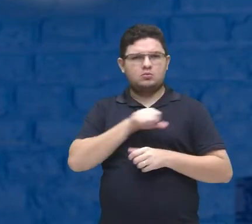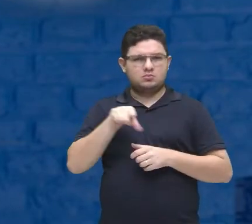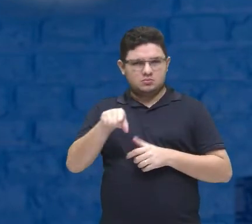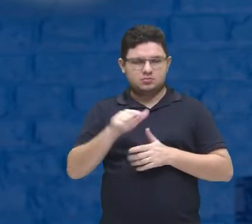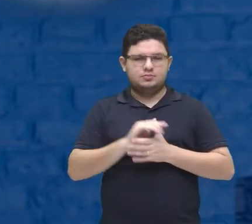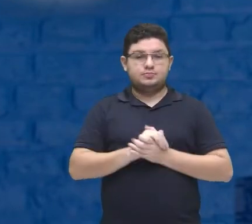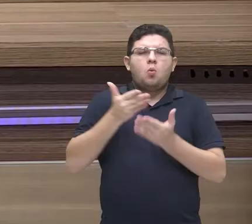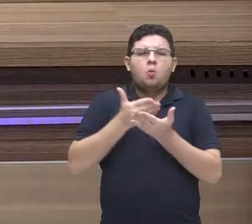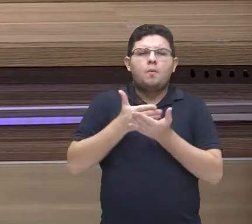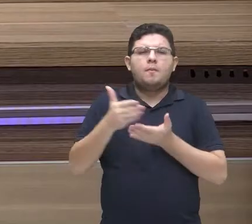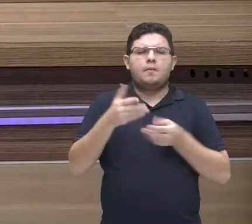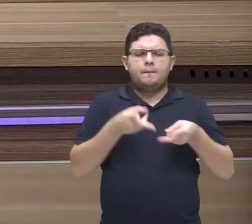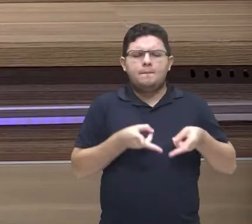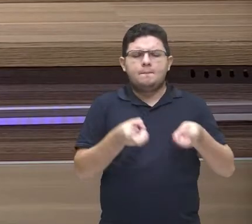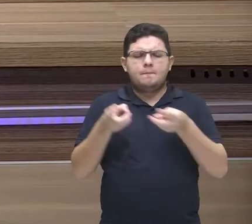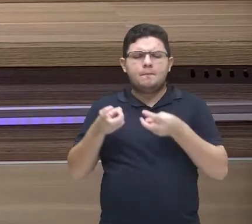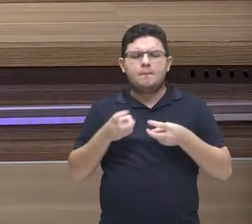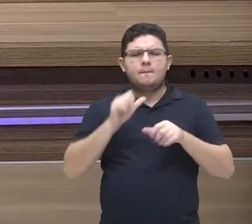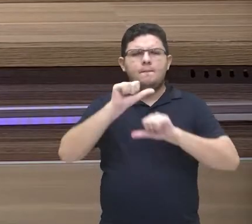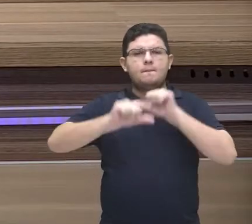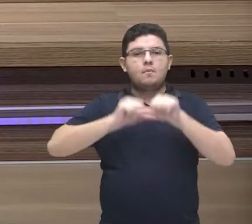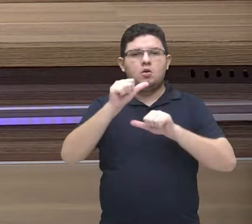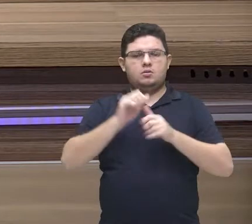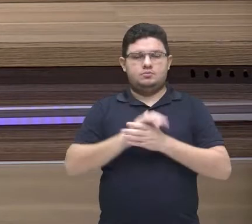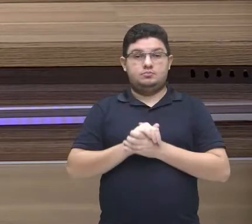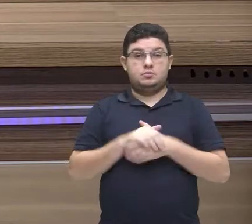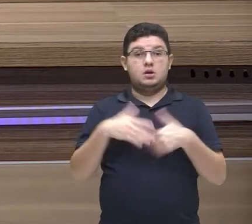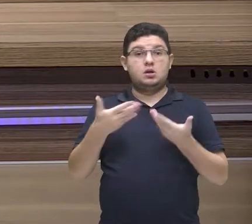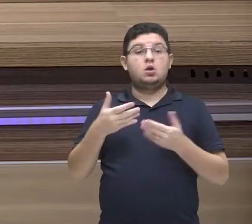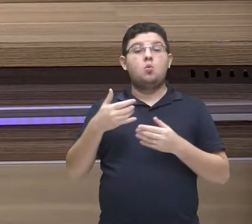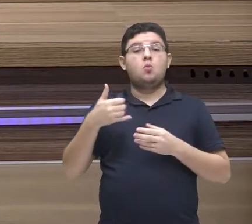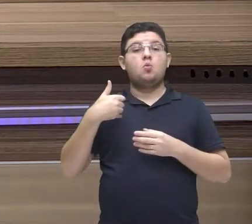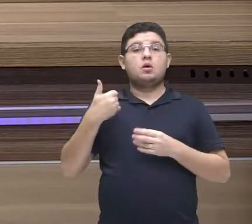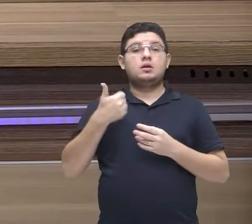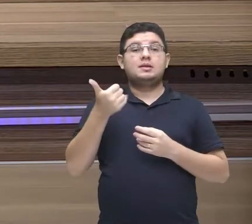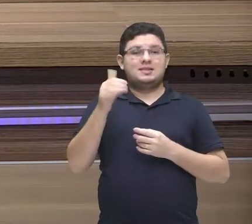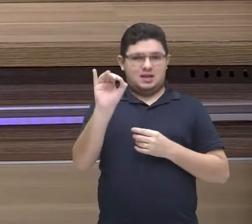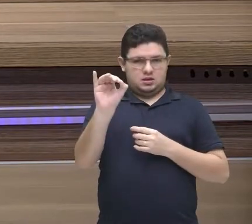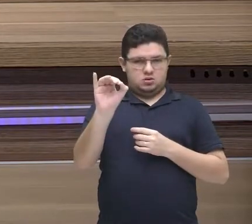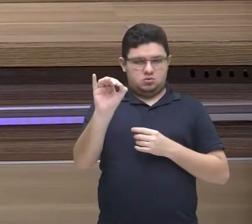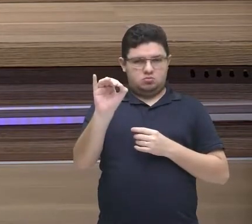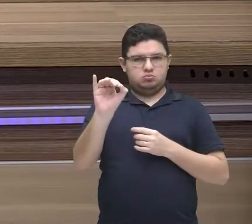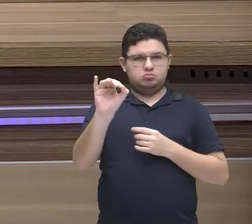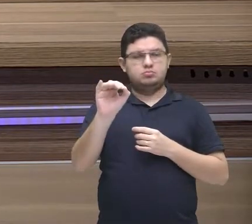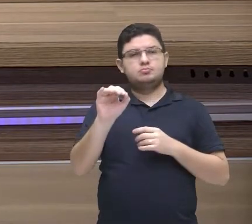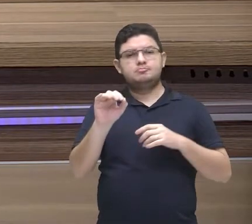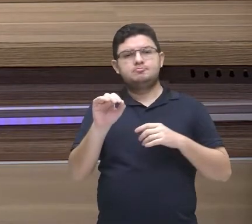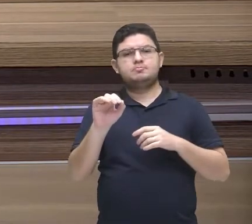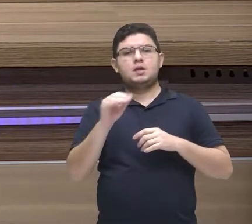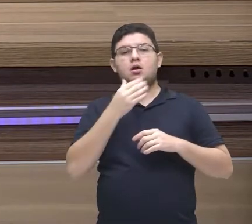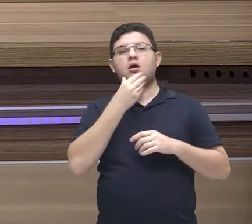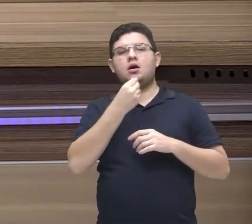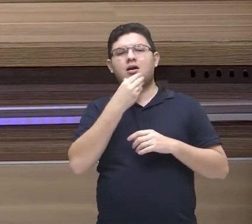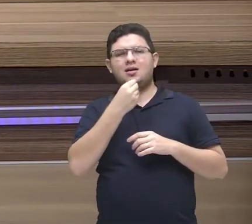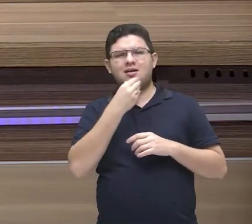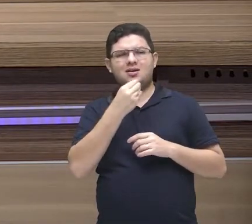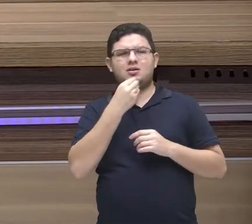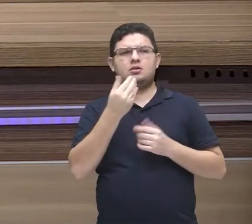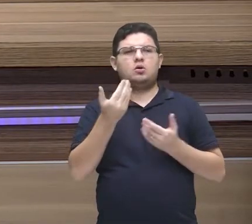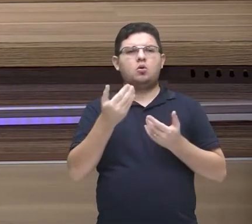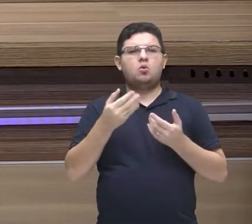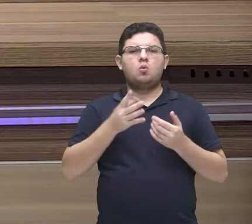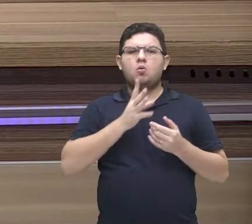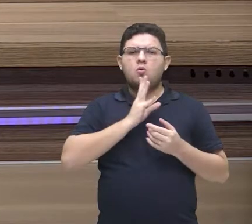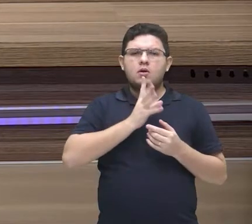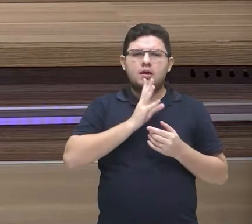mudança no seu corpo? A partir dos 10 anos de idade, o menino que conheceu o corpo dele, que nós